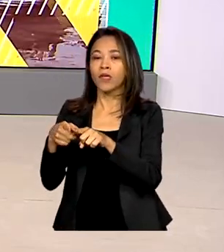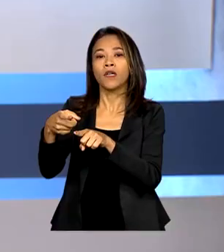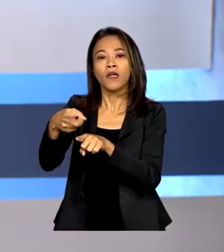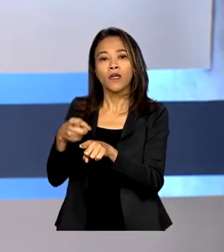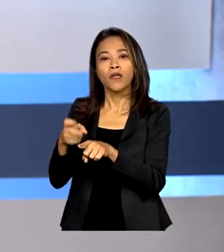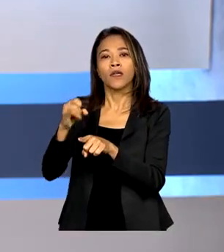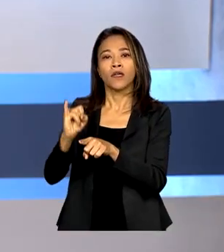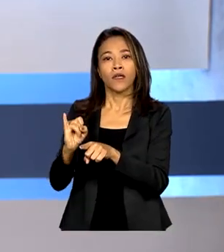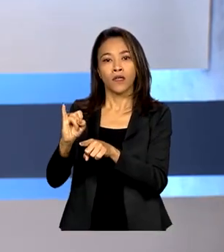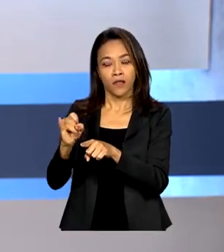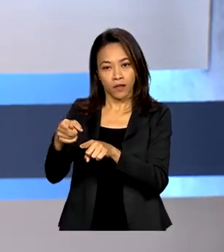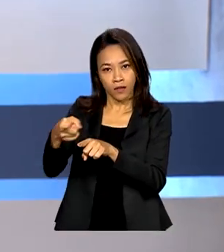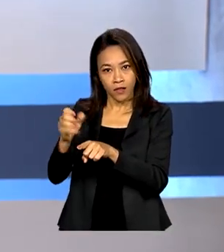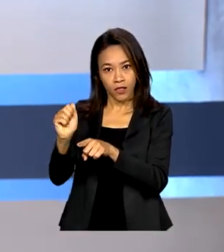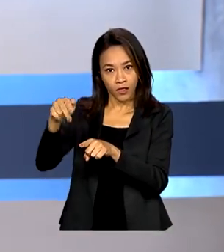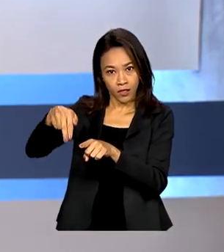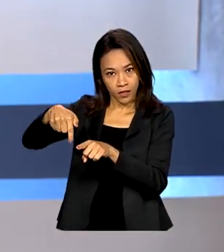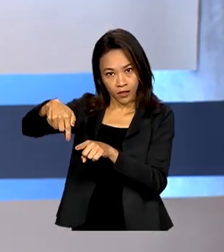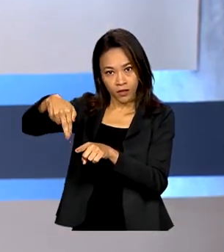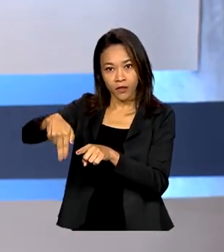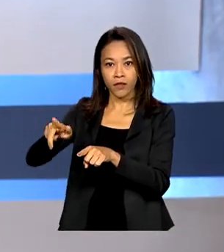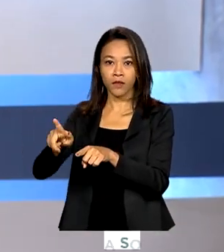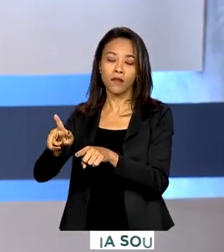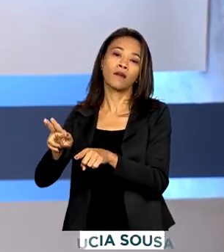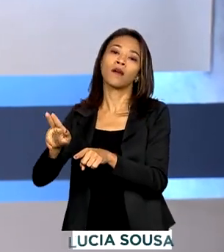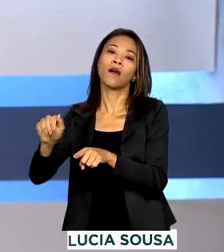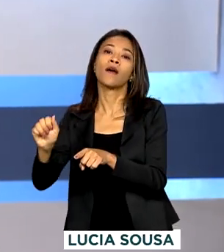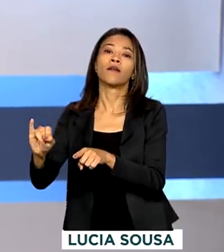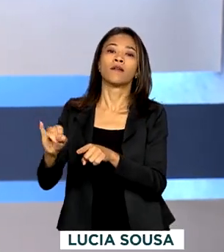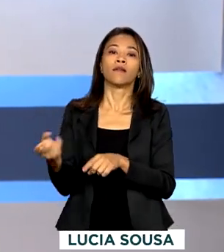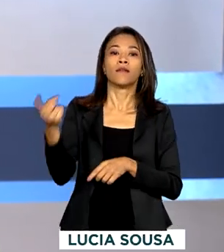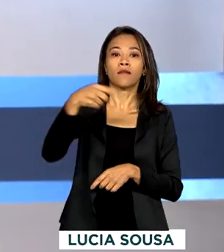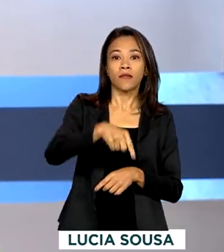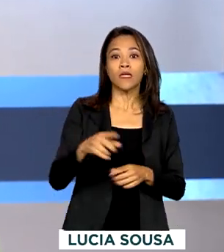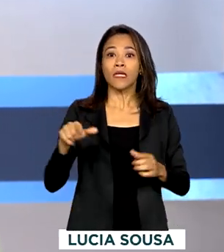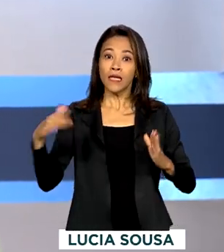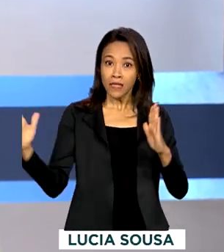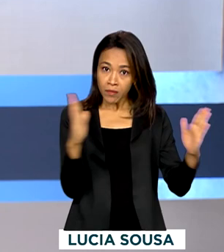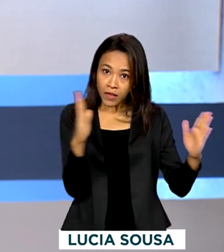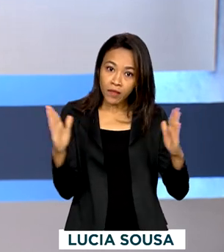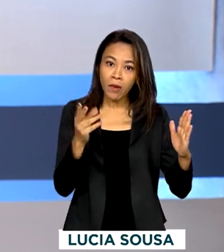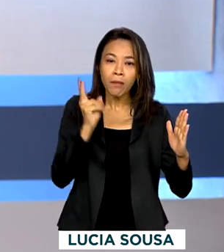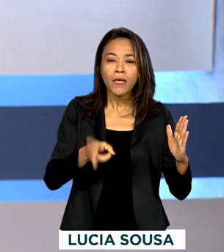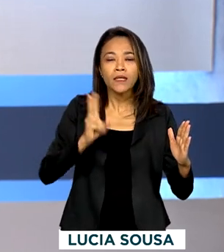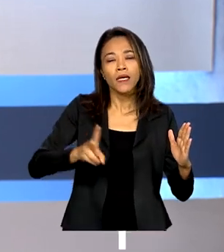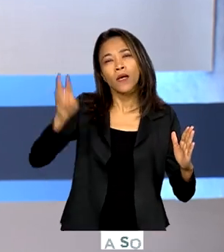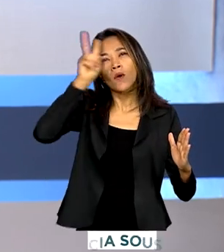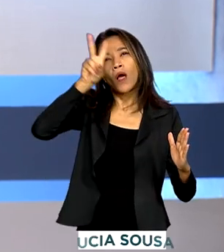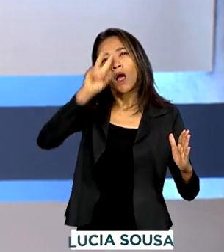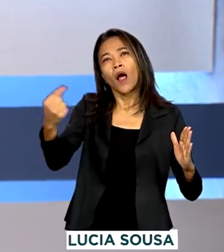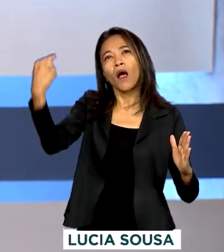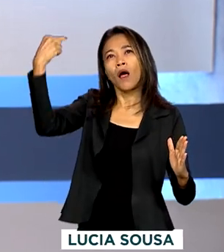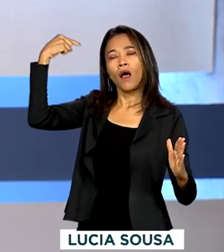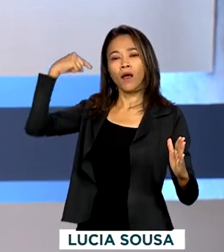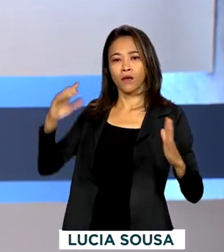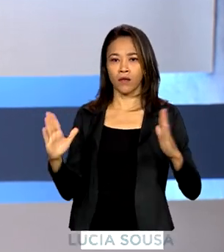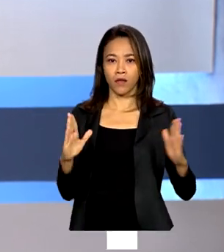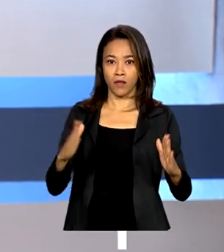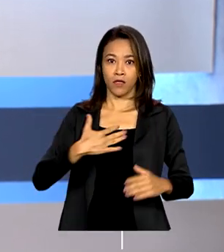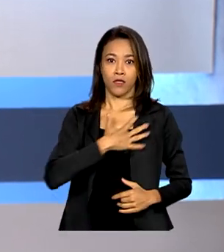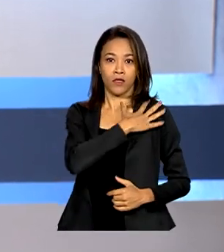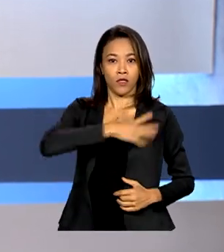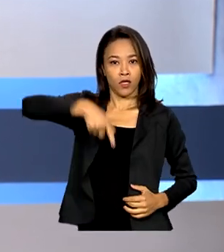oficialmente. Com o intuito de deixar vivas as memórias do período da ditadura militar, foi realizada neste domingo a